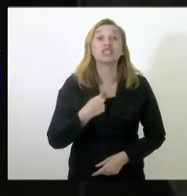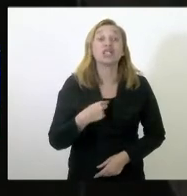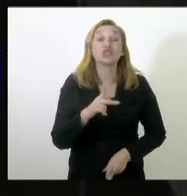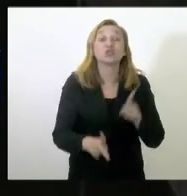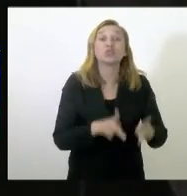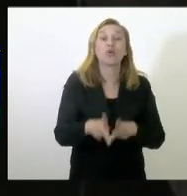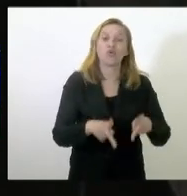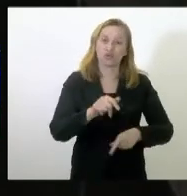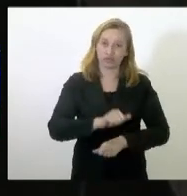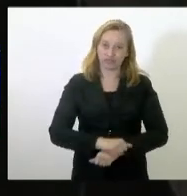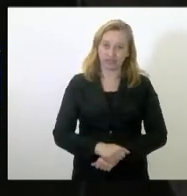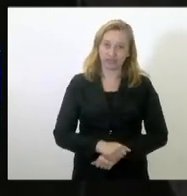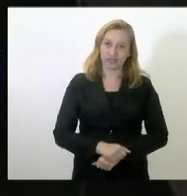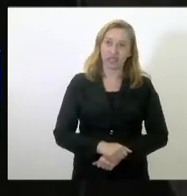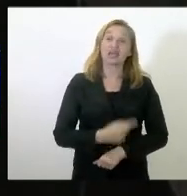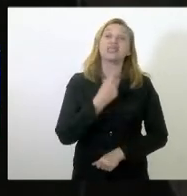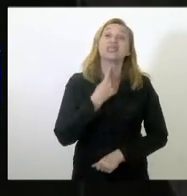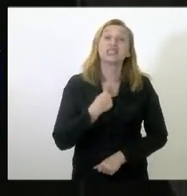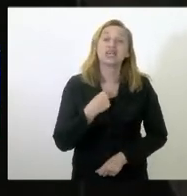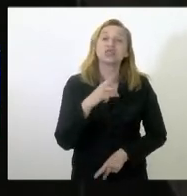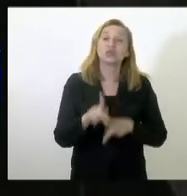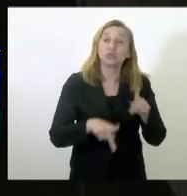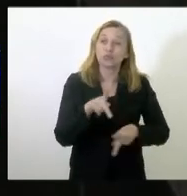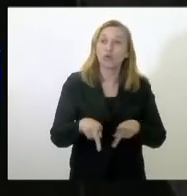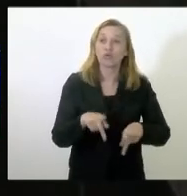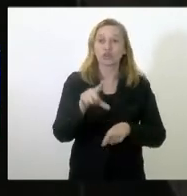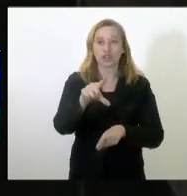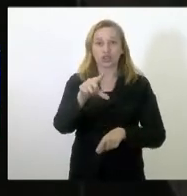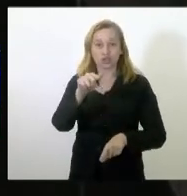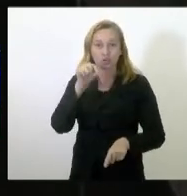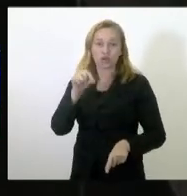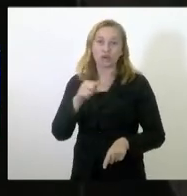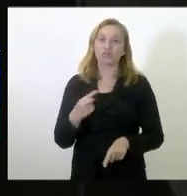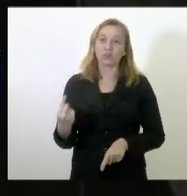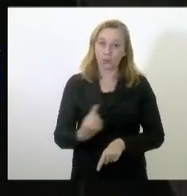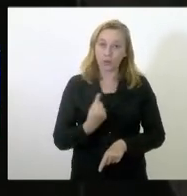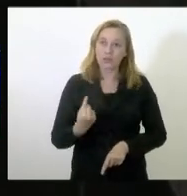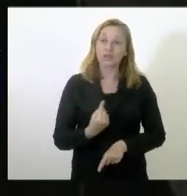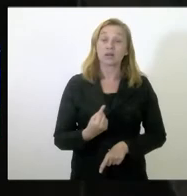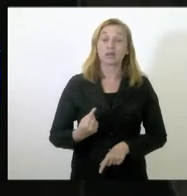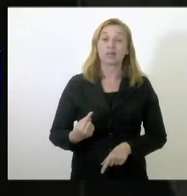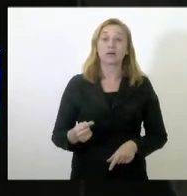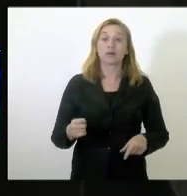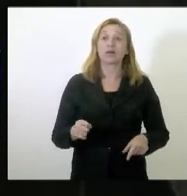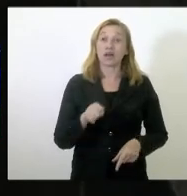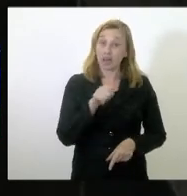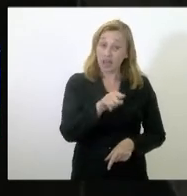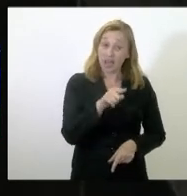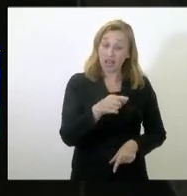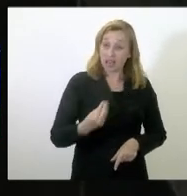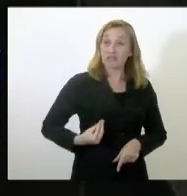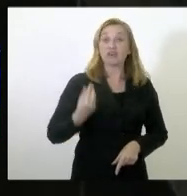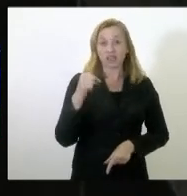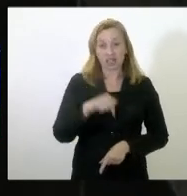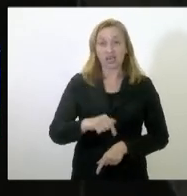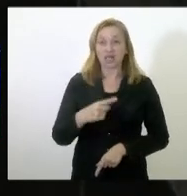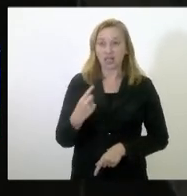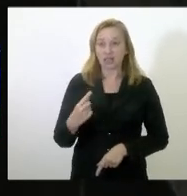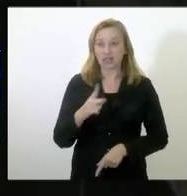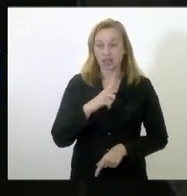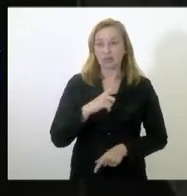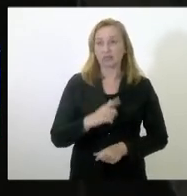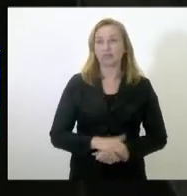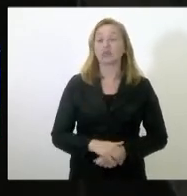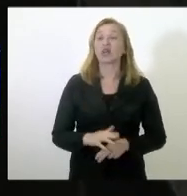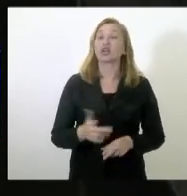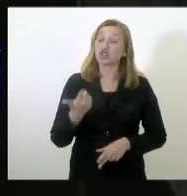cidadão. É a vontade da população. São por eles que nós estamos aqui. E é mais